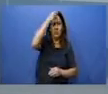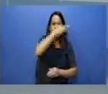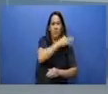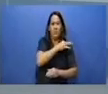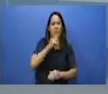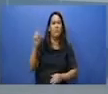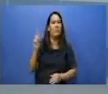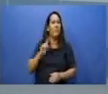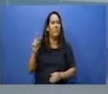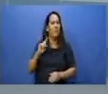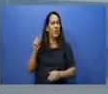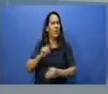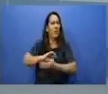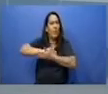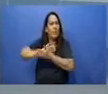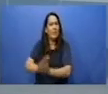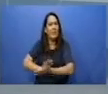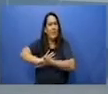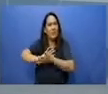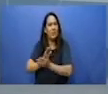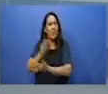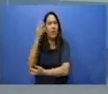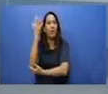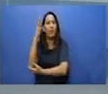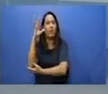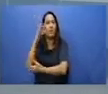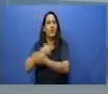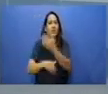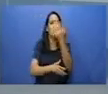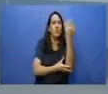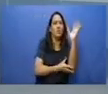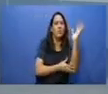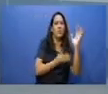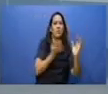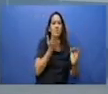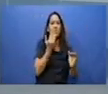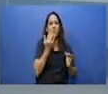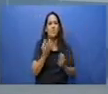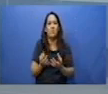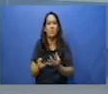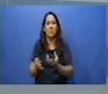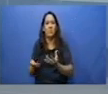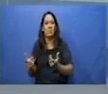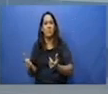Há divergência no controle destes que pode